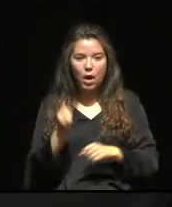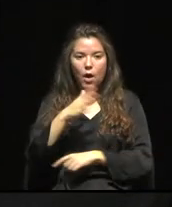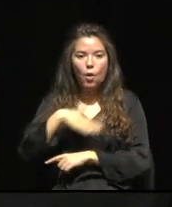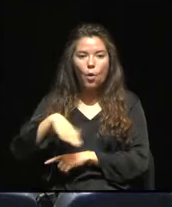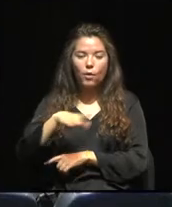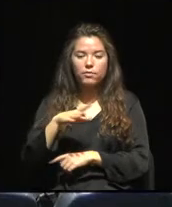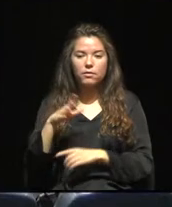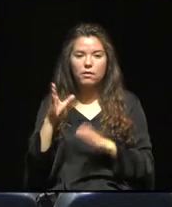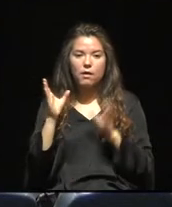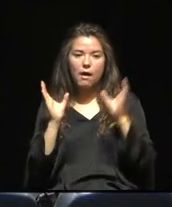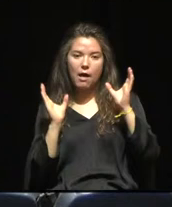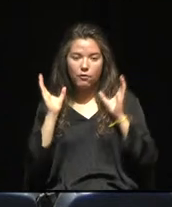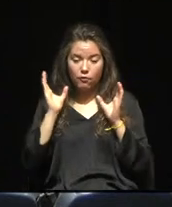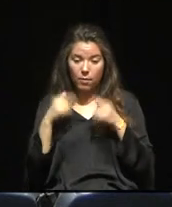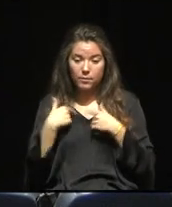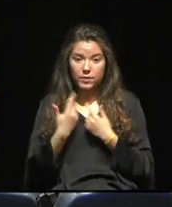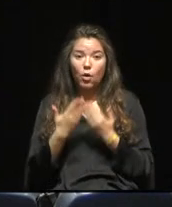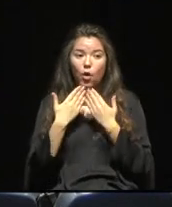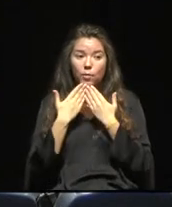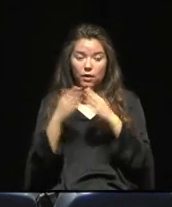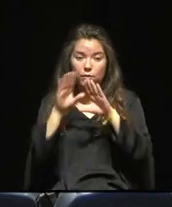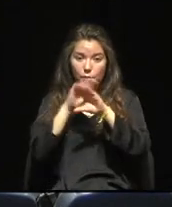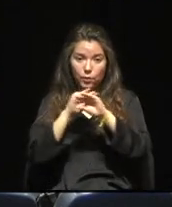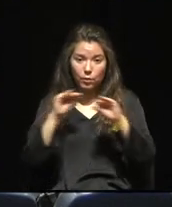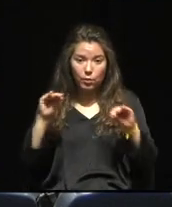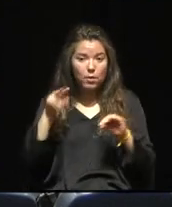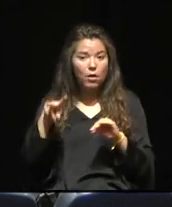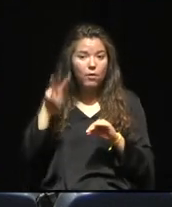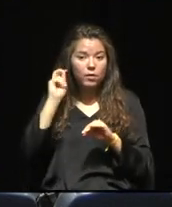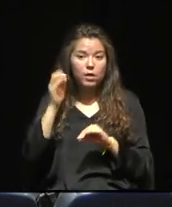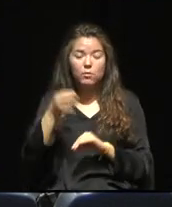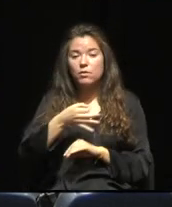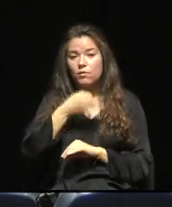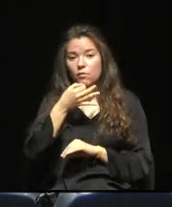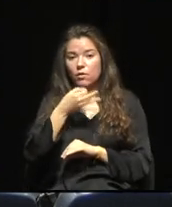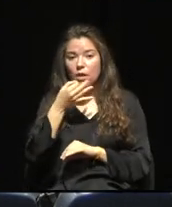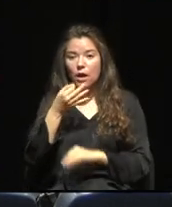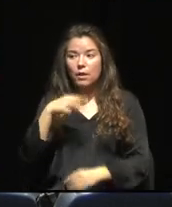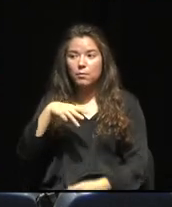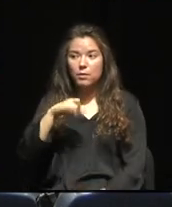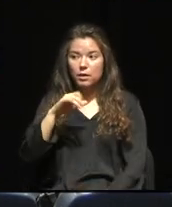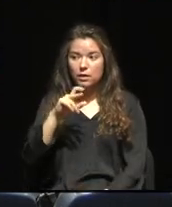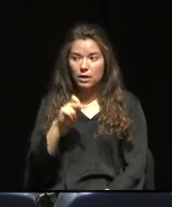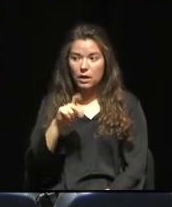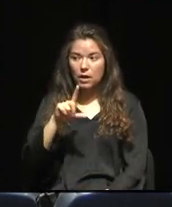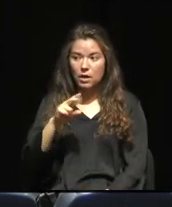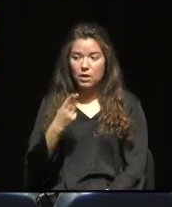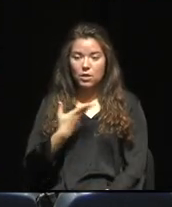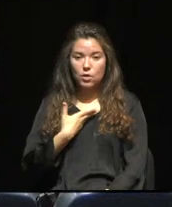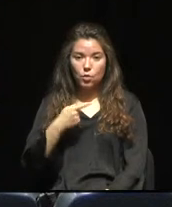Alfama agradeço silêncio na sala para ouvirmos a intervenção da sen Dona Maria de Lurdes